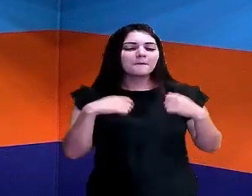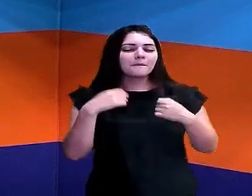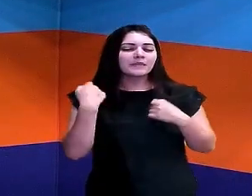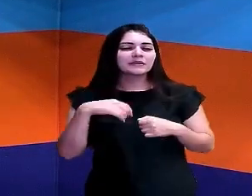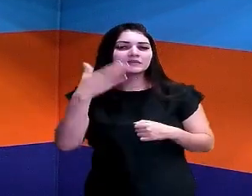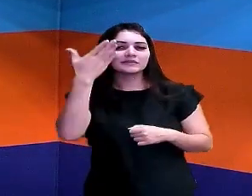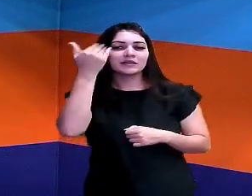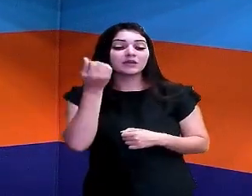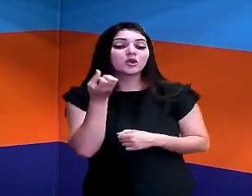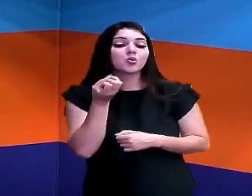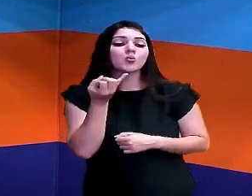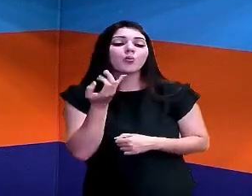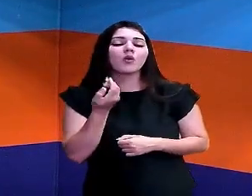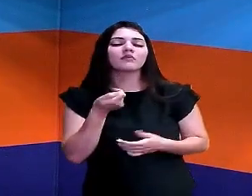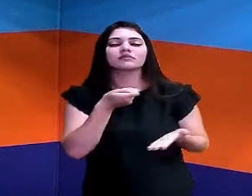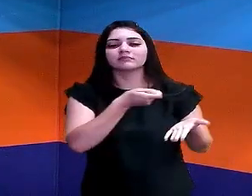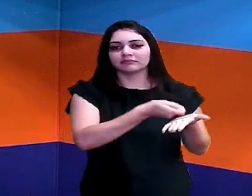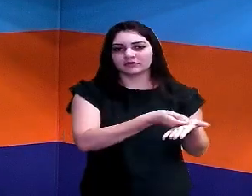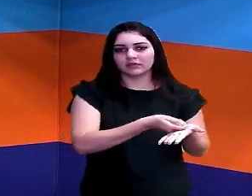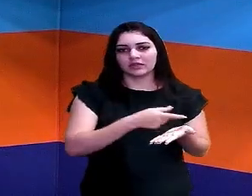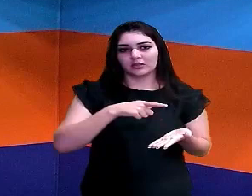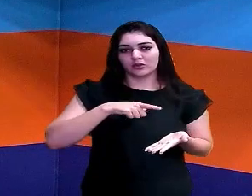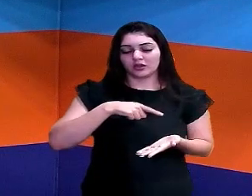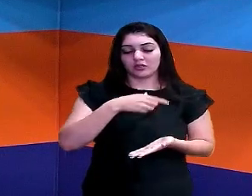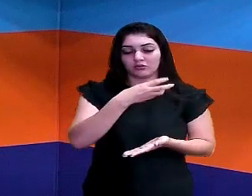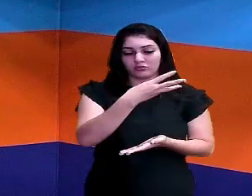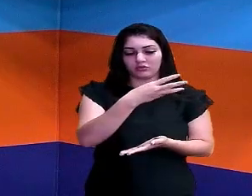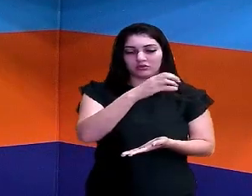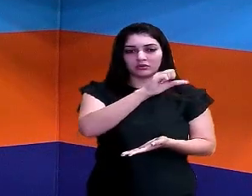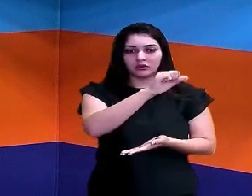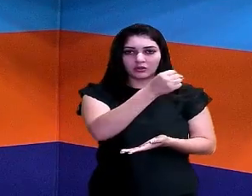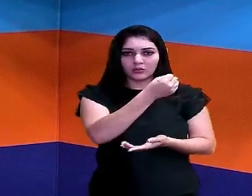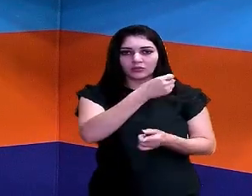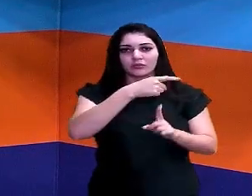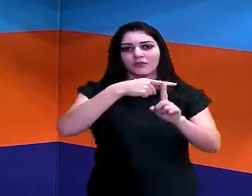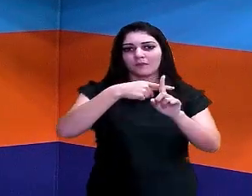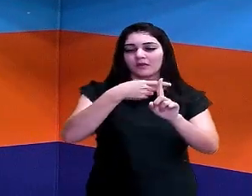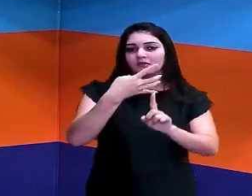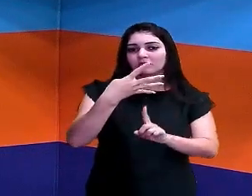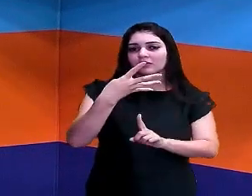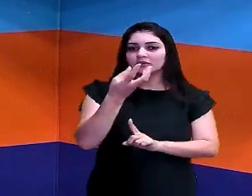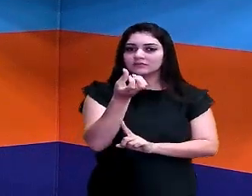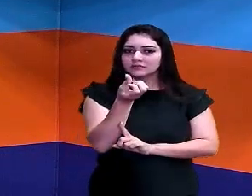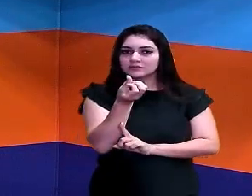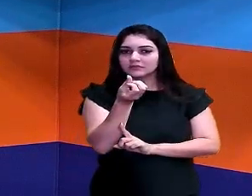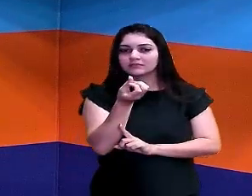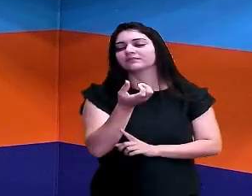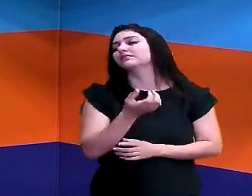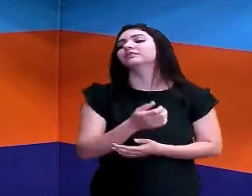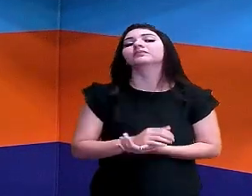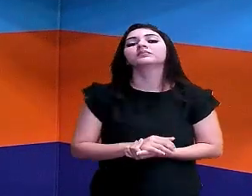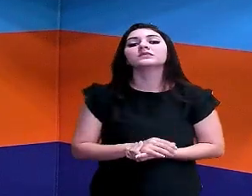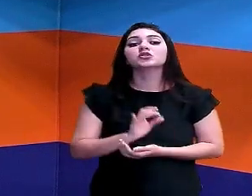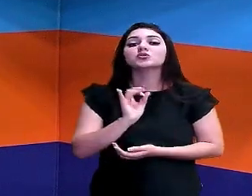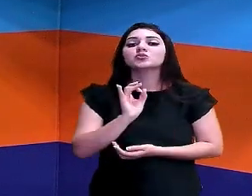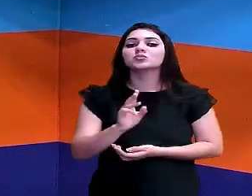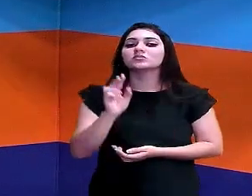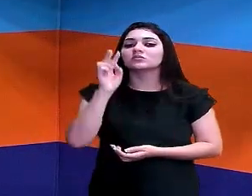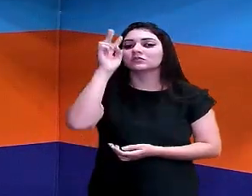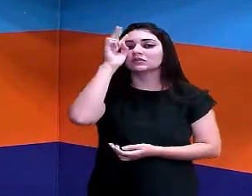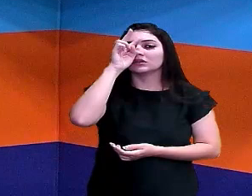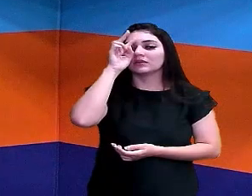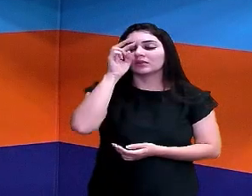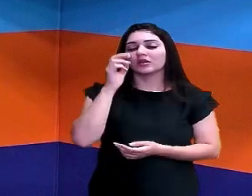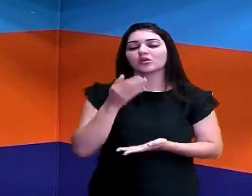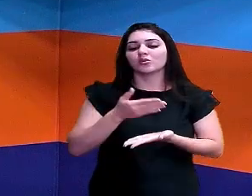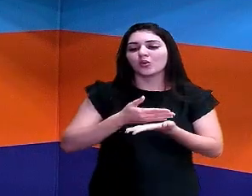o valor da dívida dele. Então, eu tenho 38 mais 46. E aí, só lembrando, né? Começa